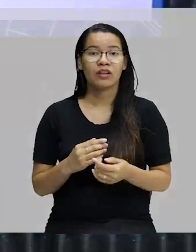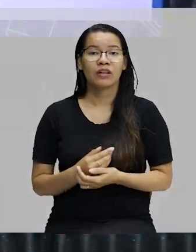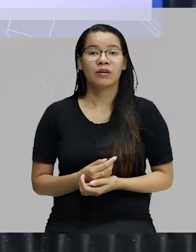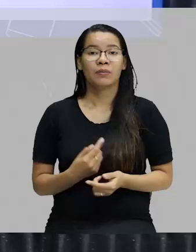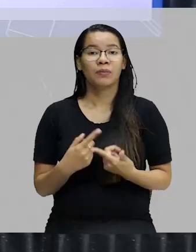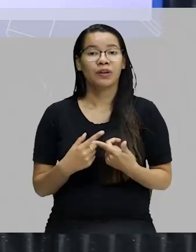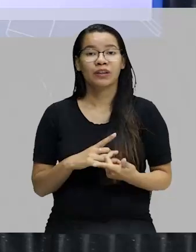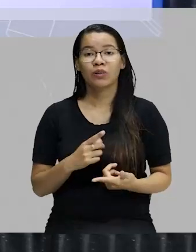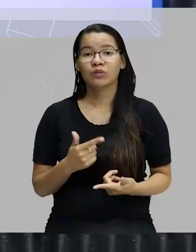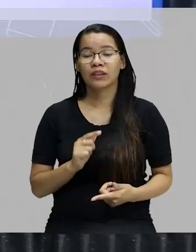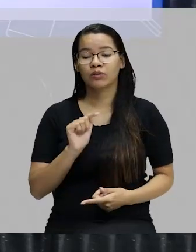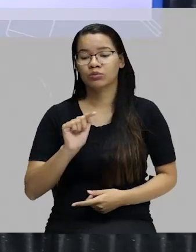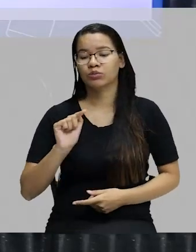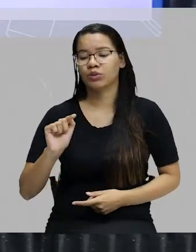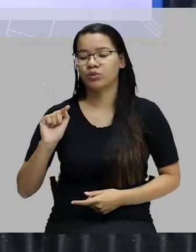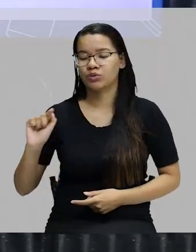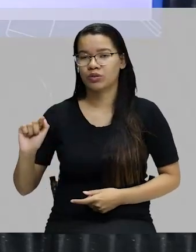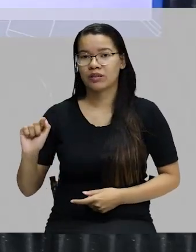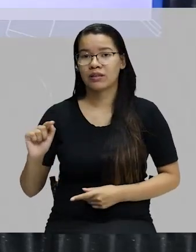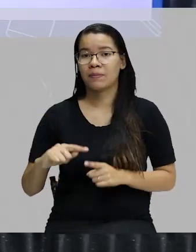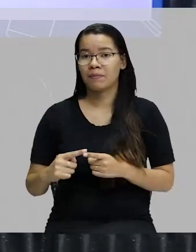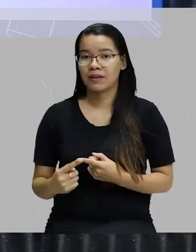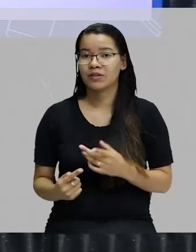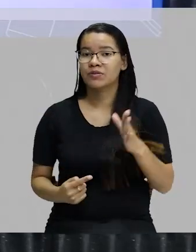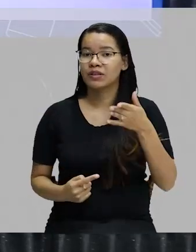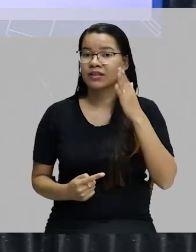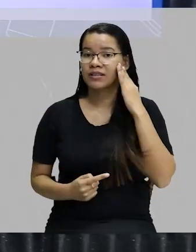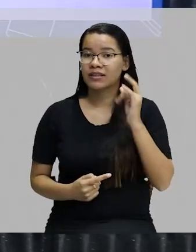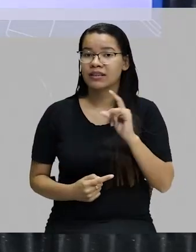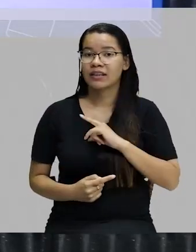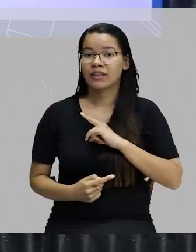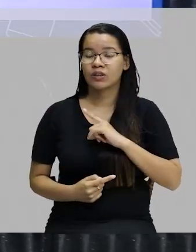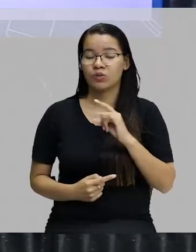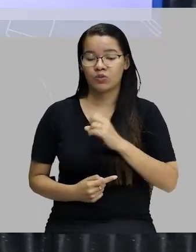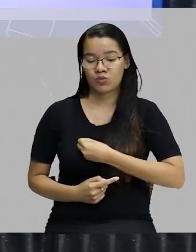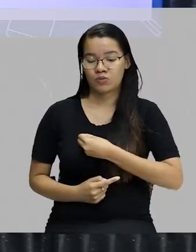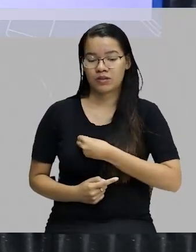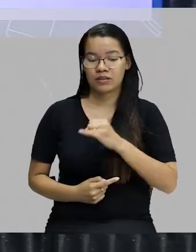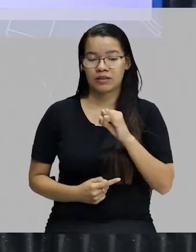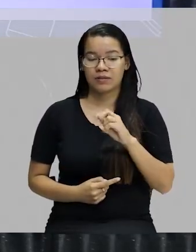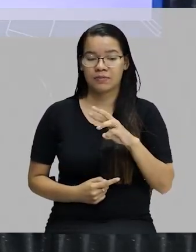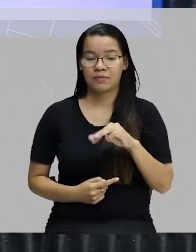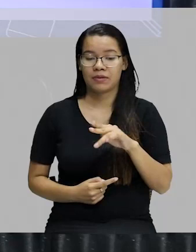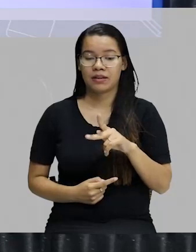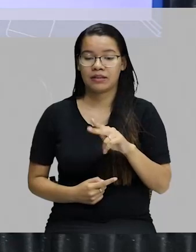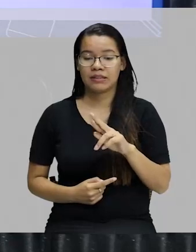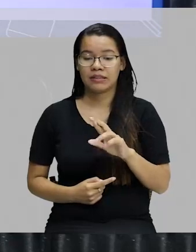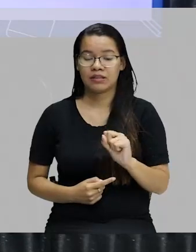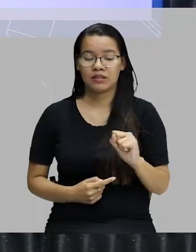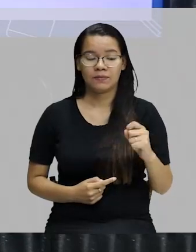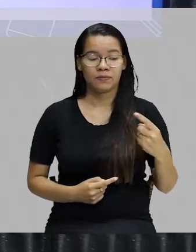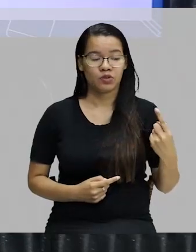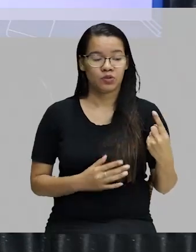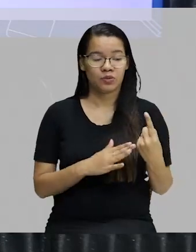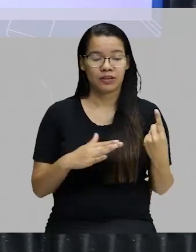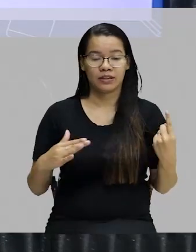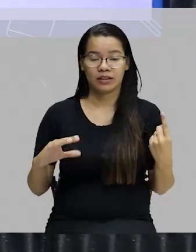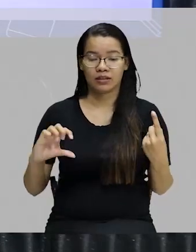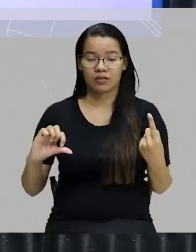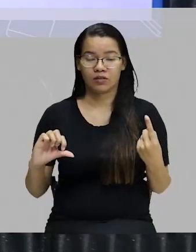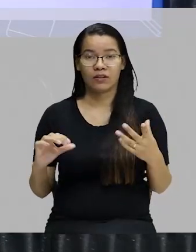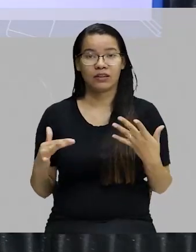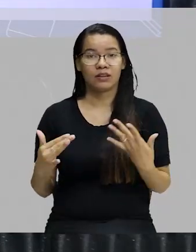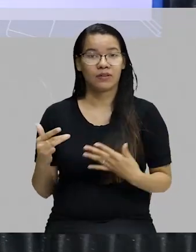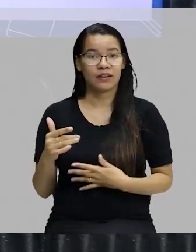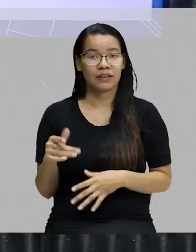tá? Mas eu afirmo que agora eu tenho sequência de números ímpares, compreendidos entre 1 e 9, tá bom? Então, aqui